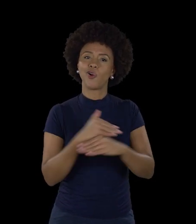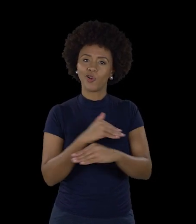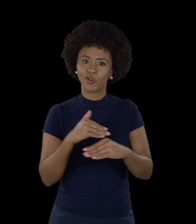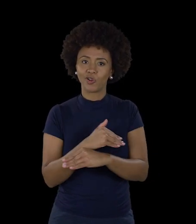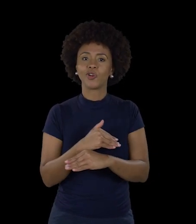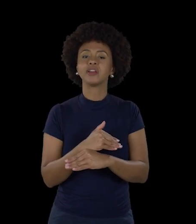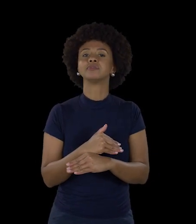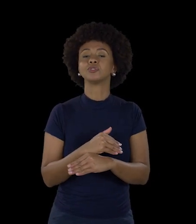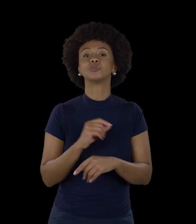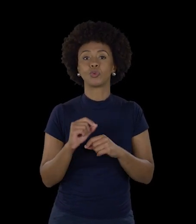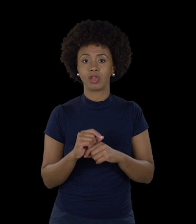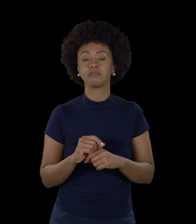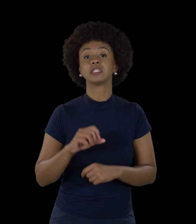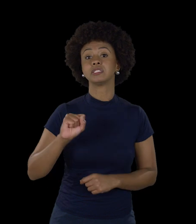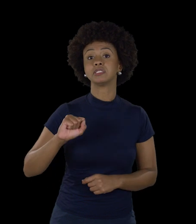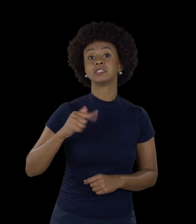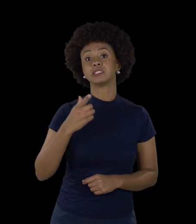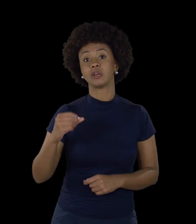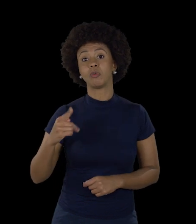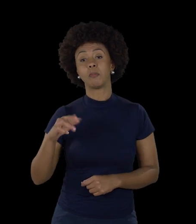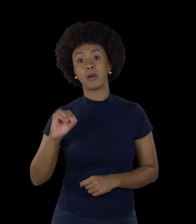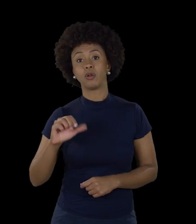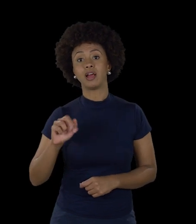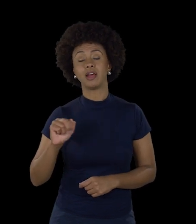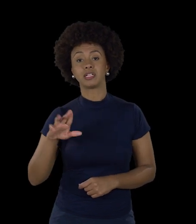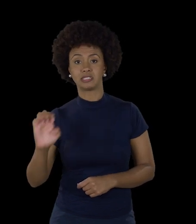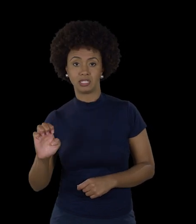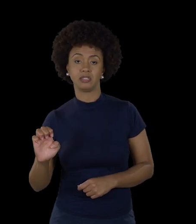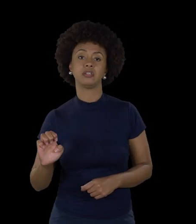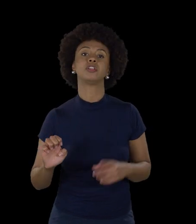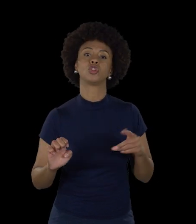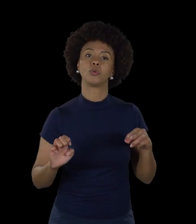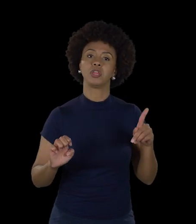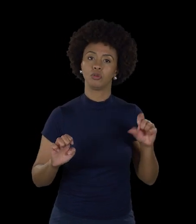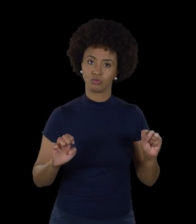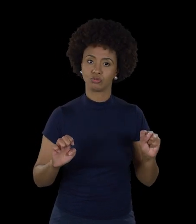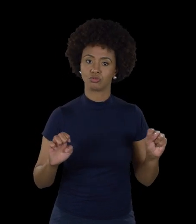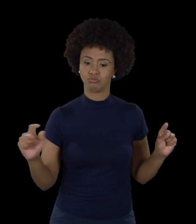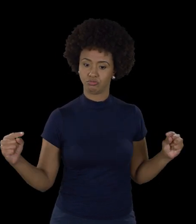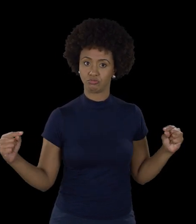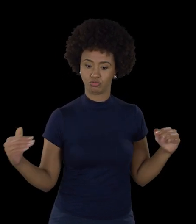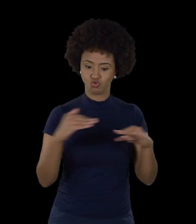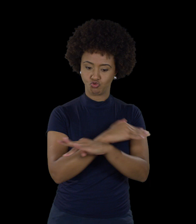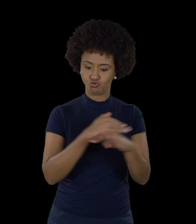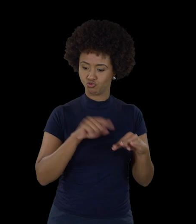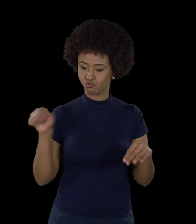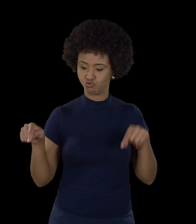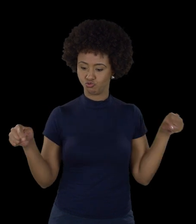na rodovia que liga a cidade a São Paulo de Aracê, um distrito de Domingos